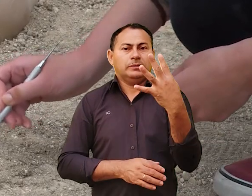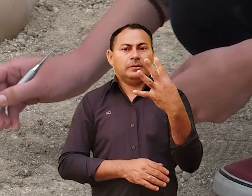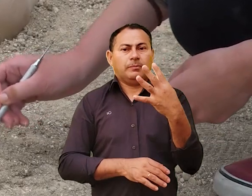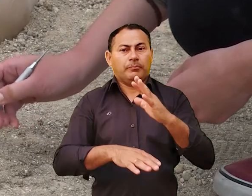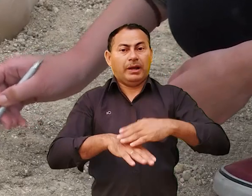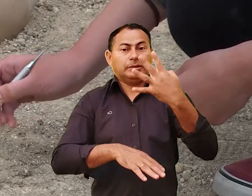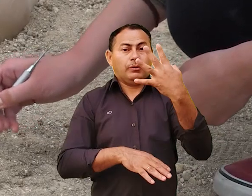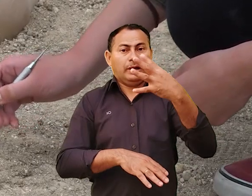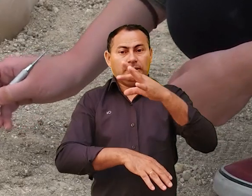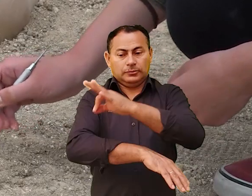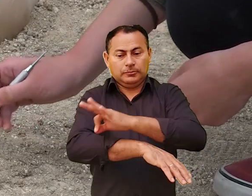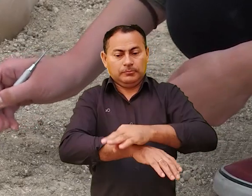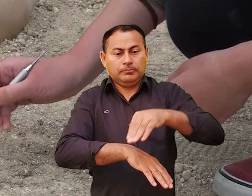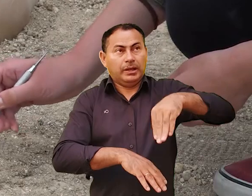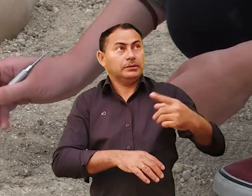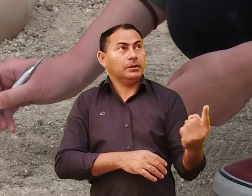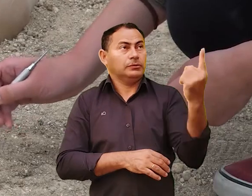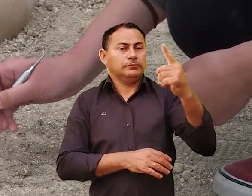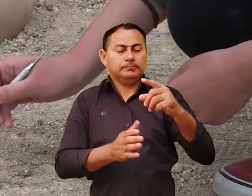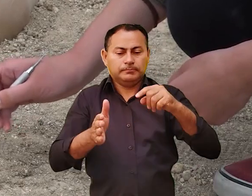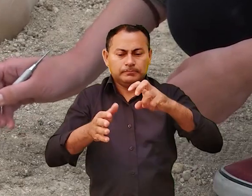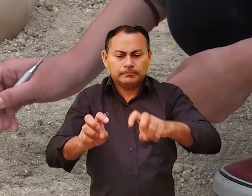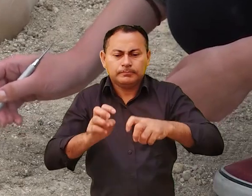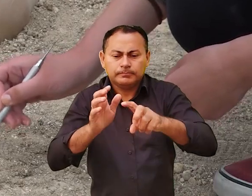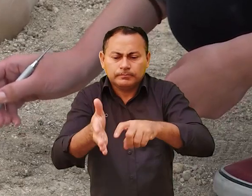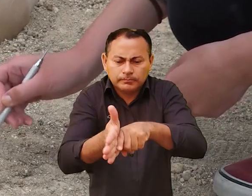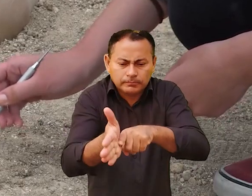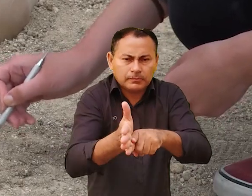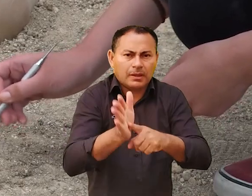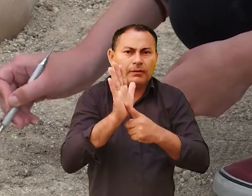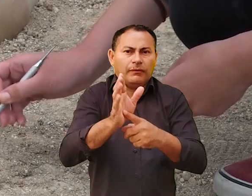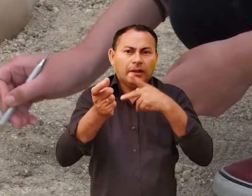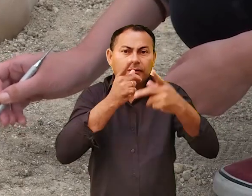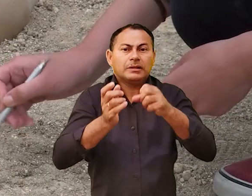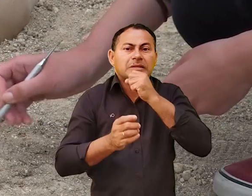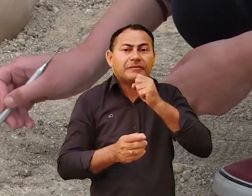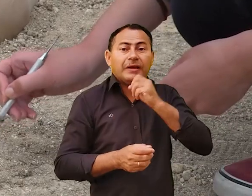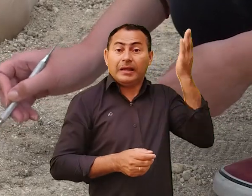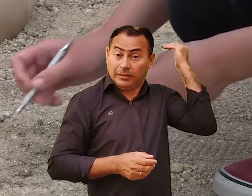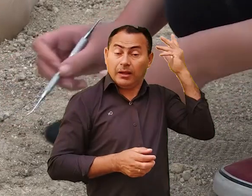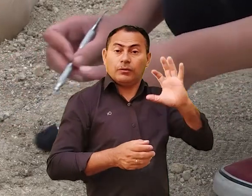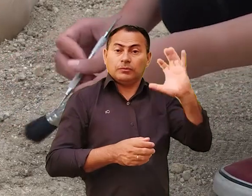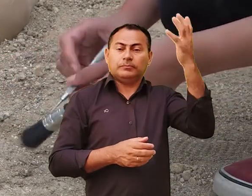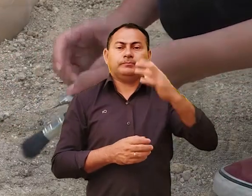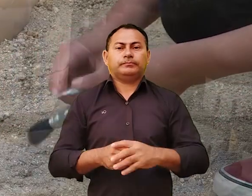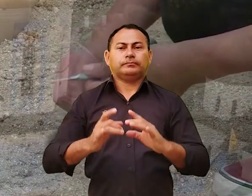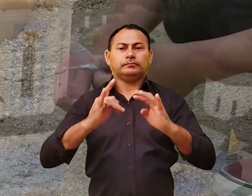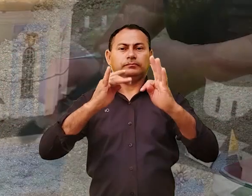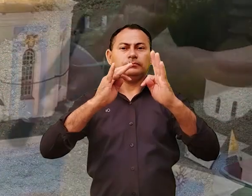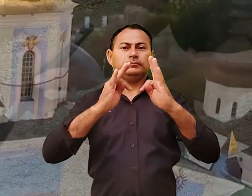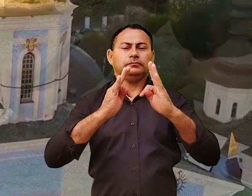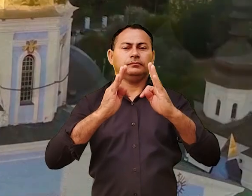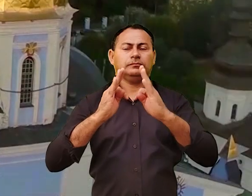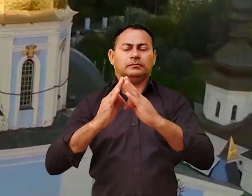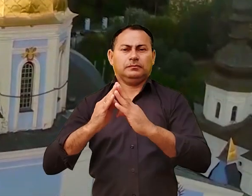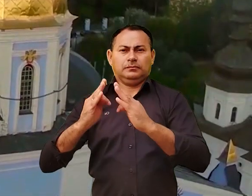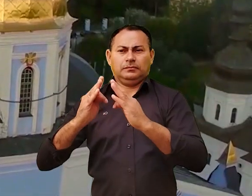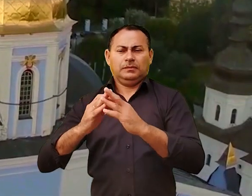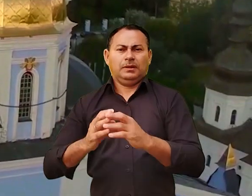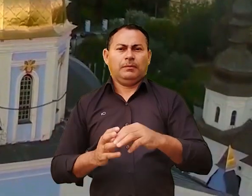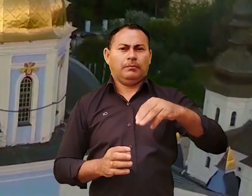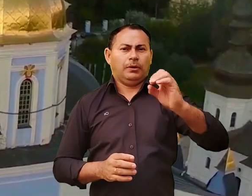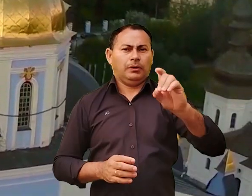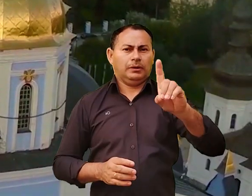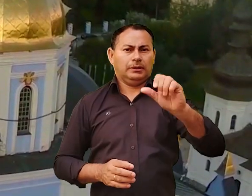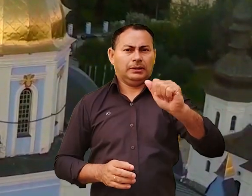altura. Escavações recentes confirmam exatamente esses relatos antigos. O grande templo de Marduk